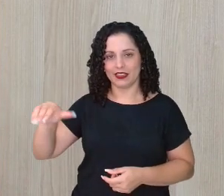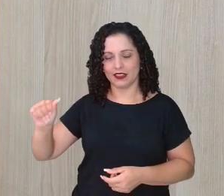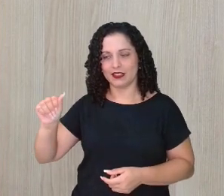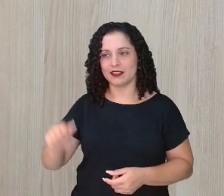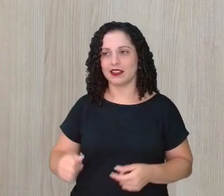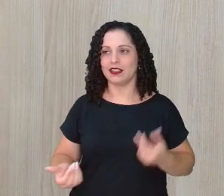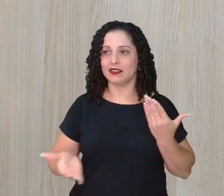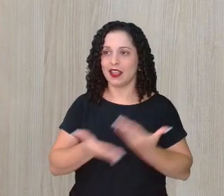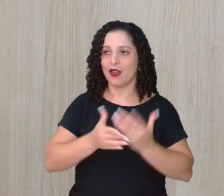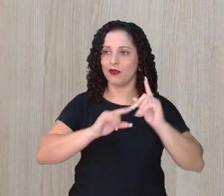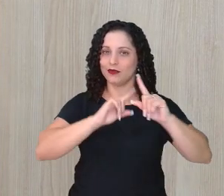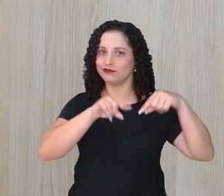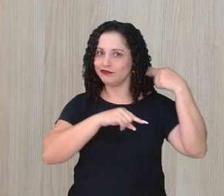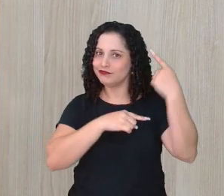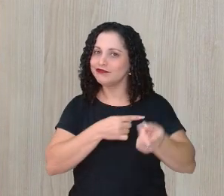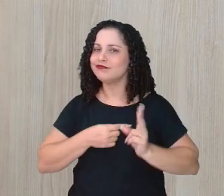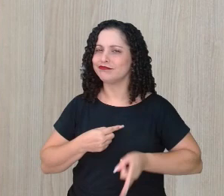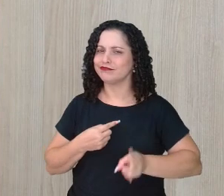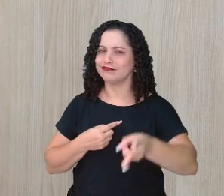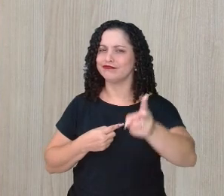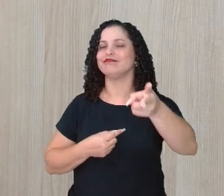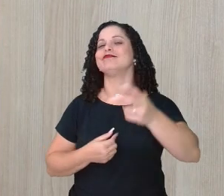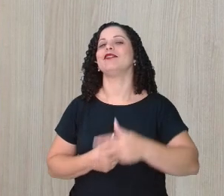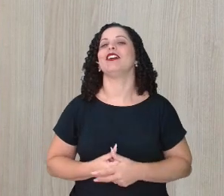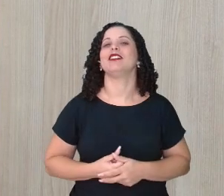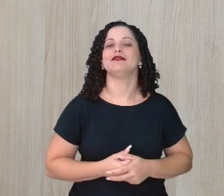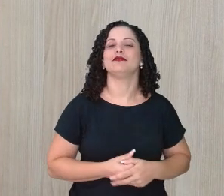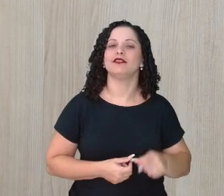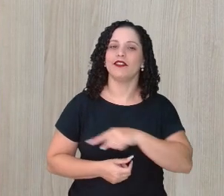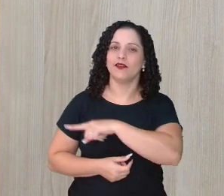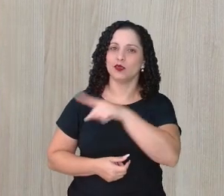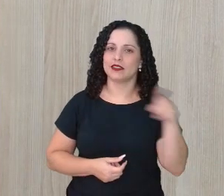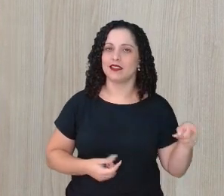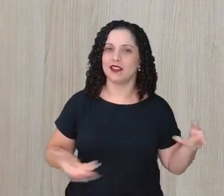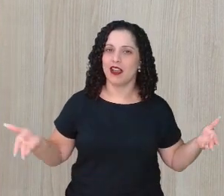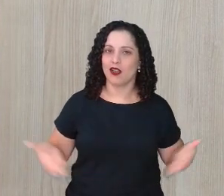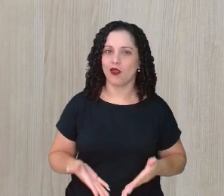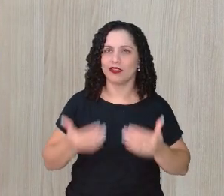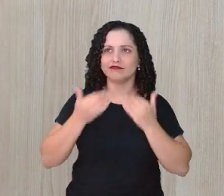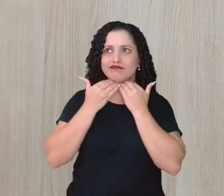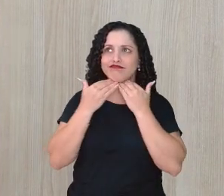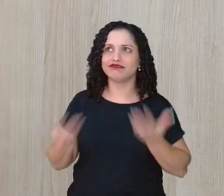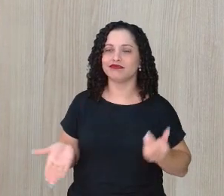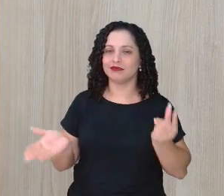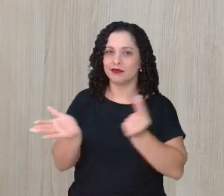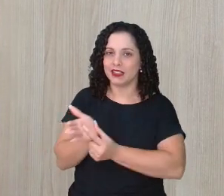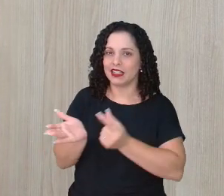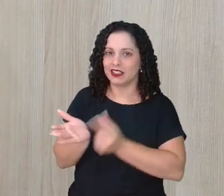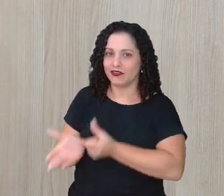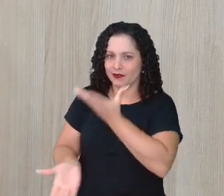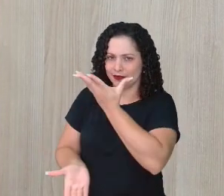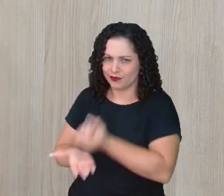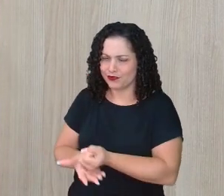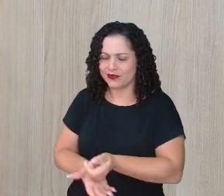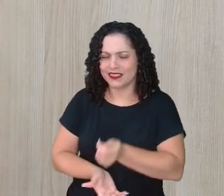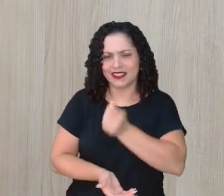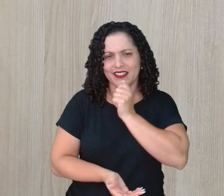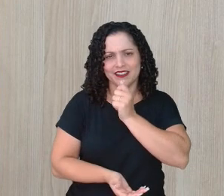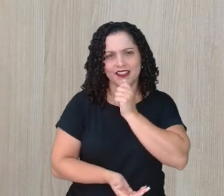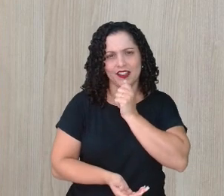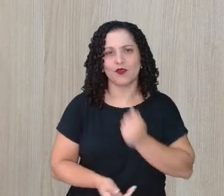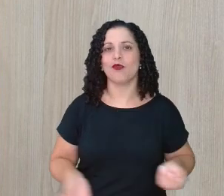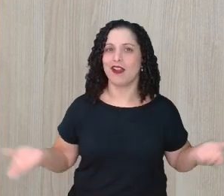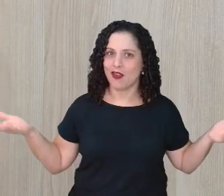gente continua, então reforço aí, né? Se você está se abestalhando aí, não fez o download do aplicativo, faz o download